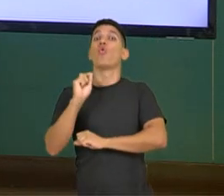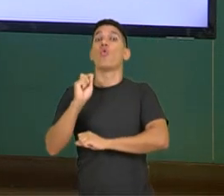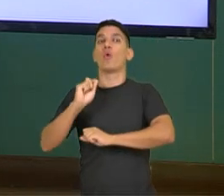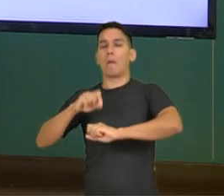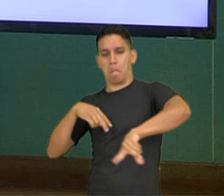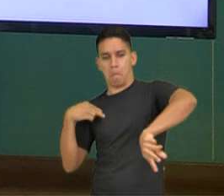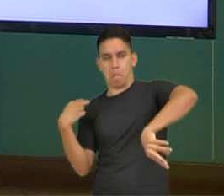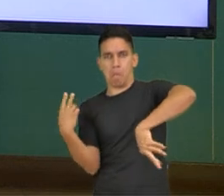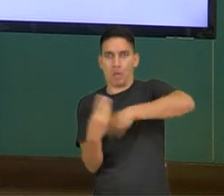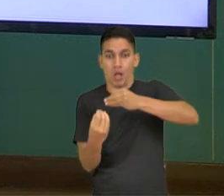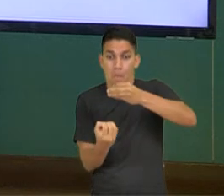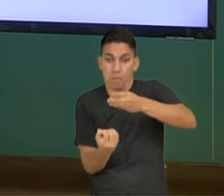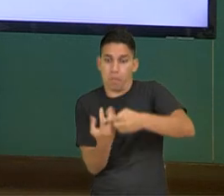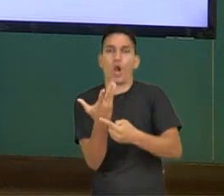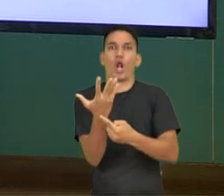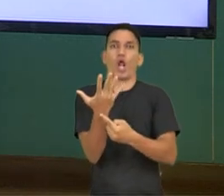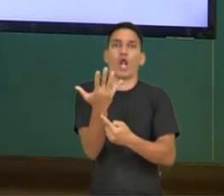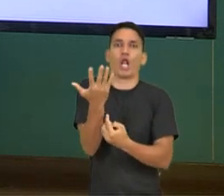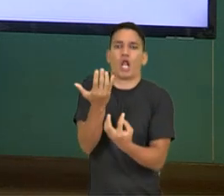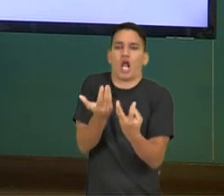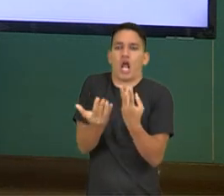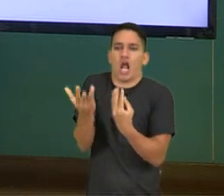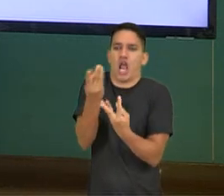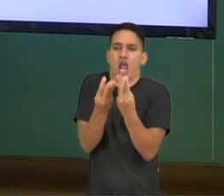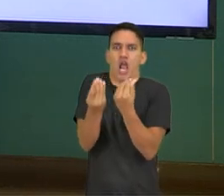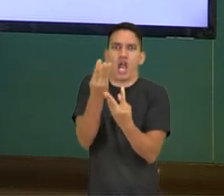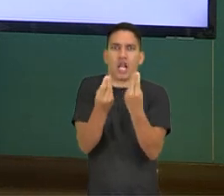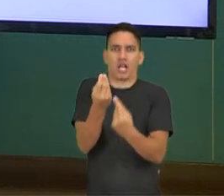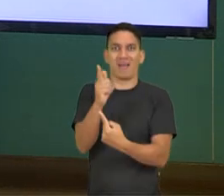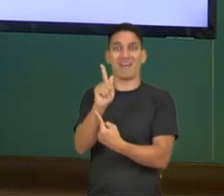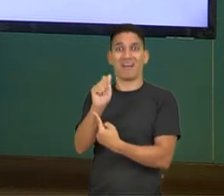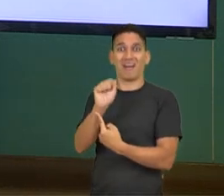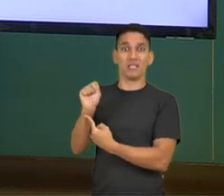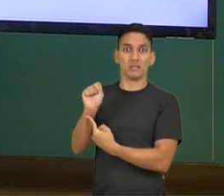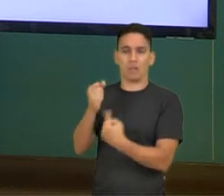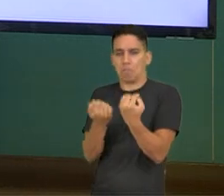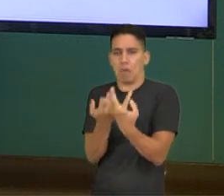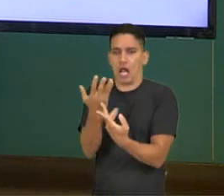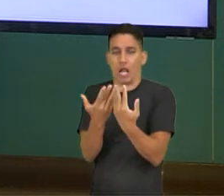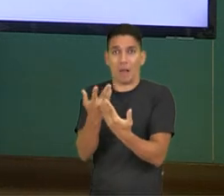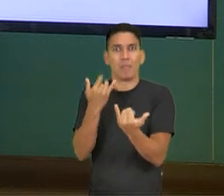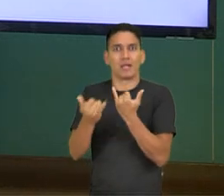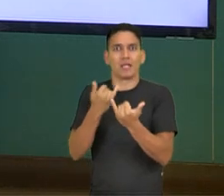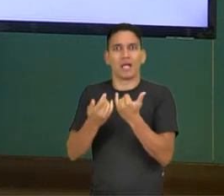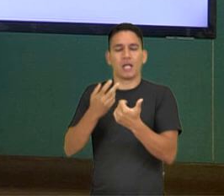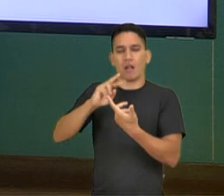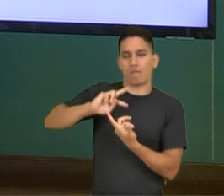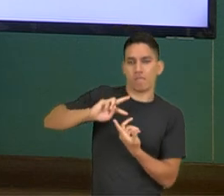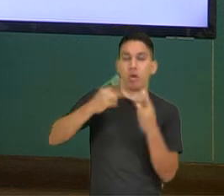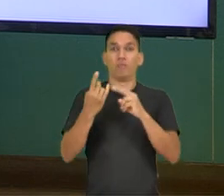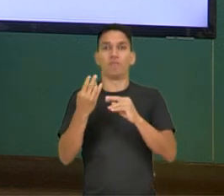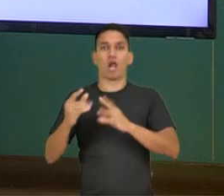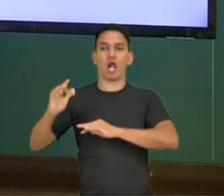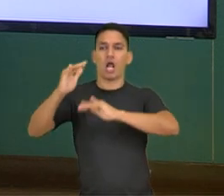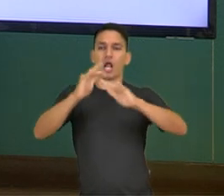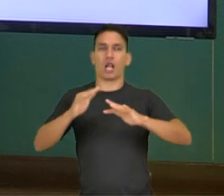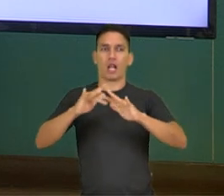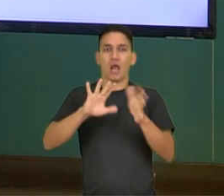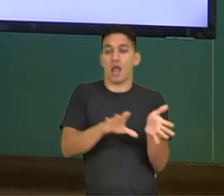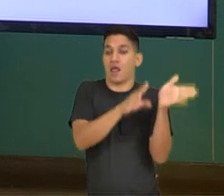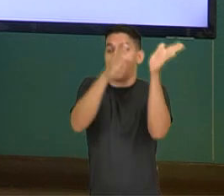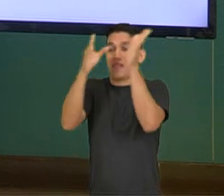se tornar gás, tá? Então, ele torna-se todo ele vapor e é introduzido